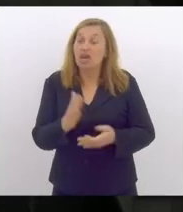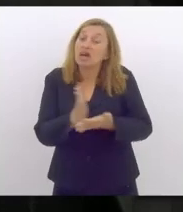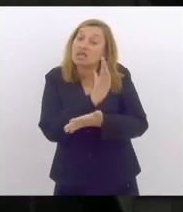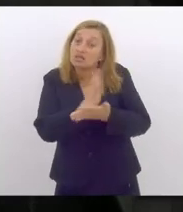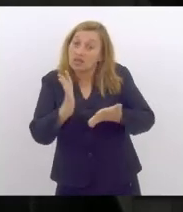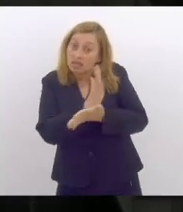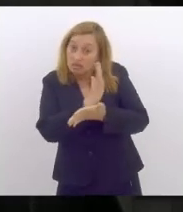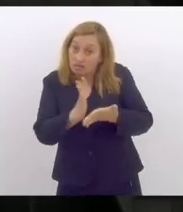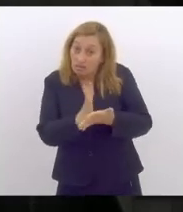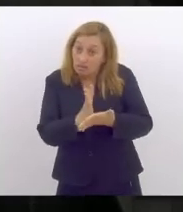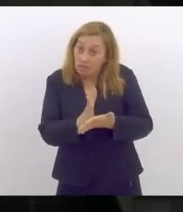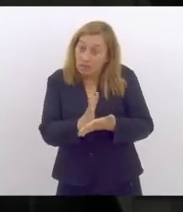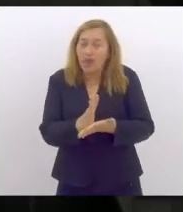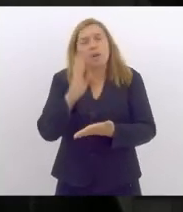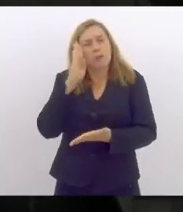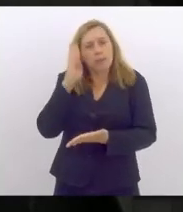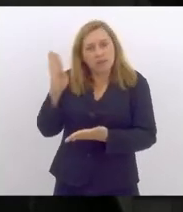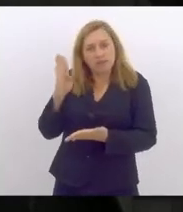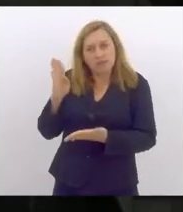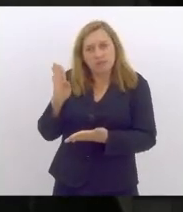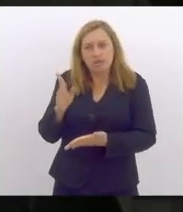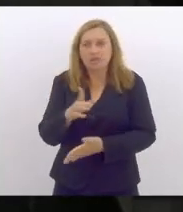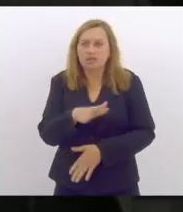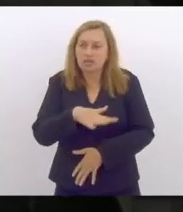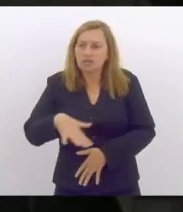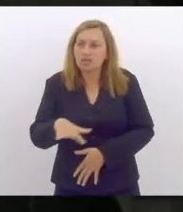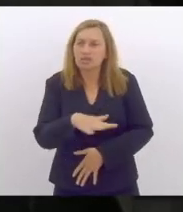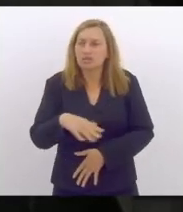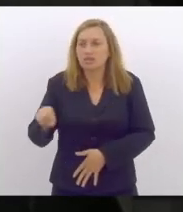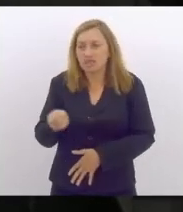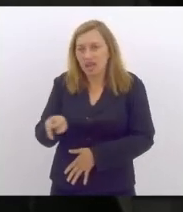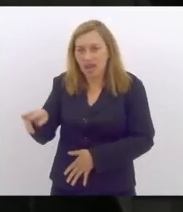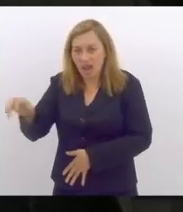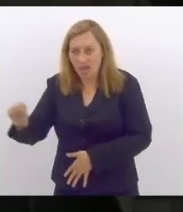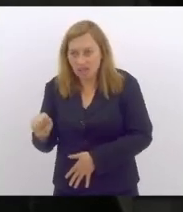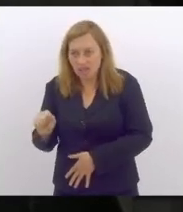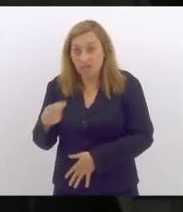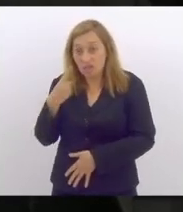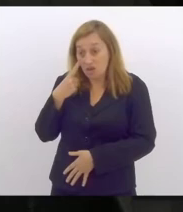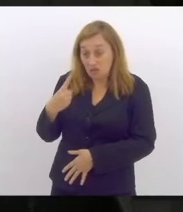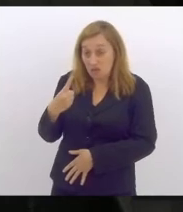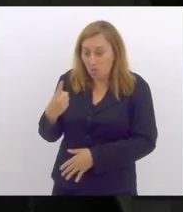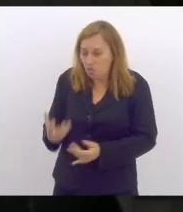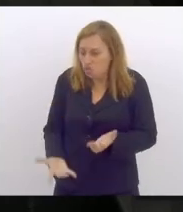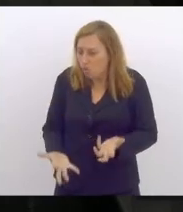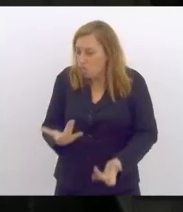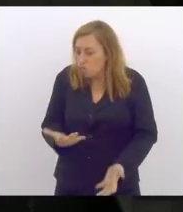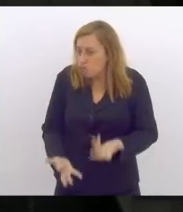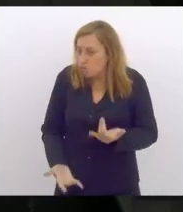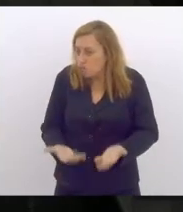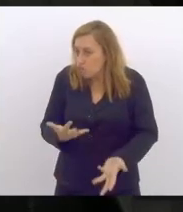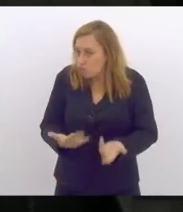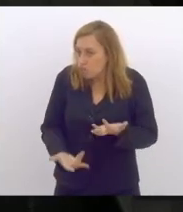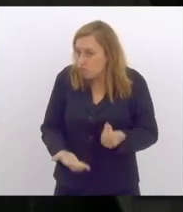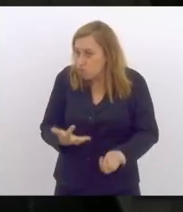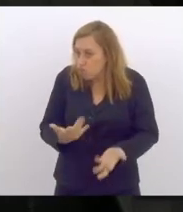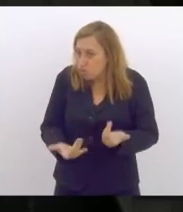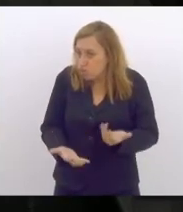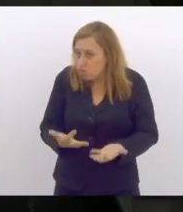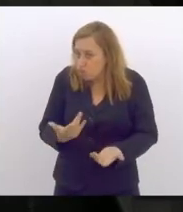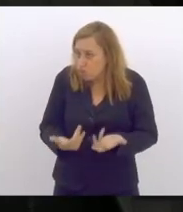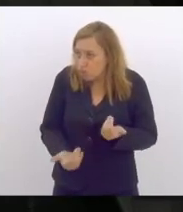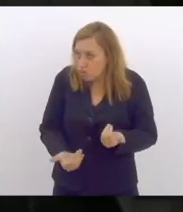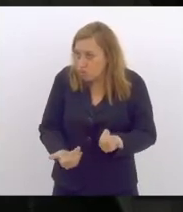vezes, principalmente na nossa região serrana, você vê o fogo, ou